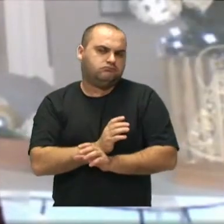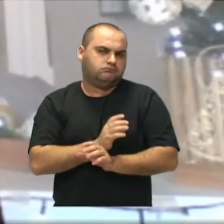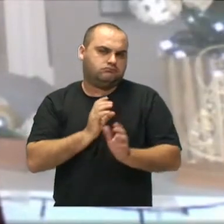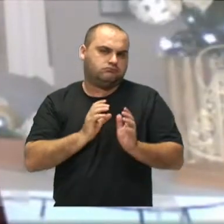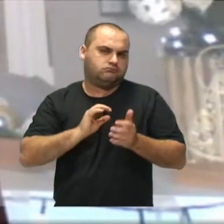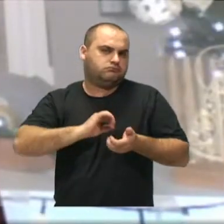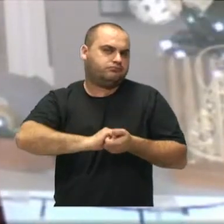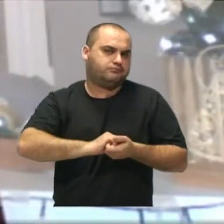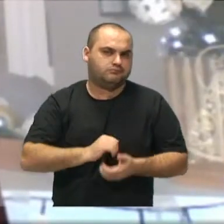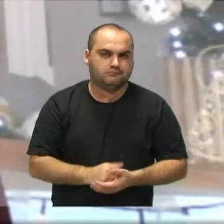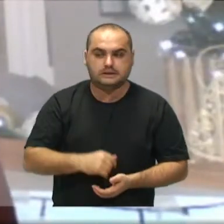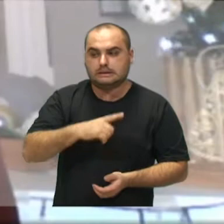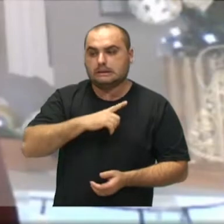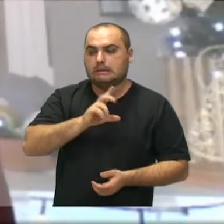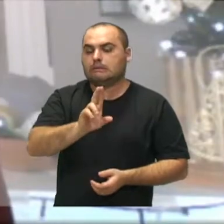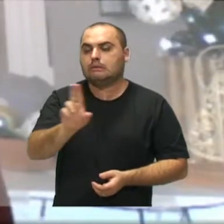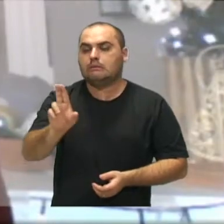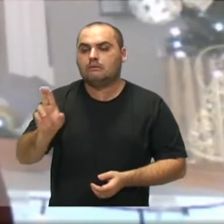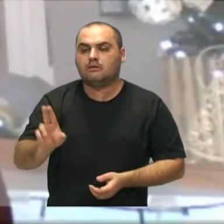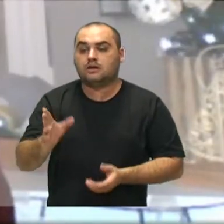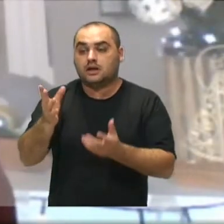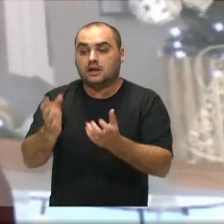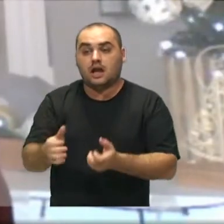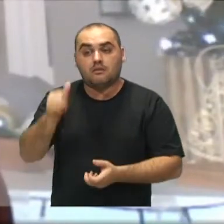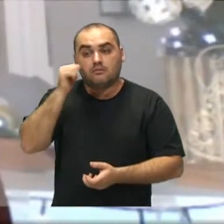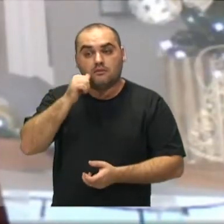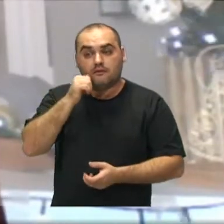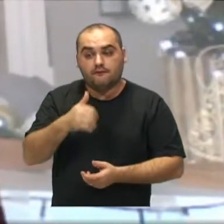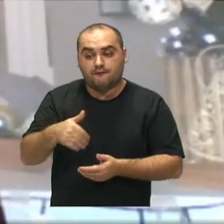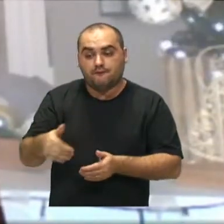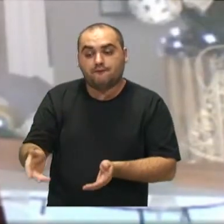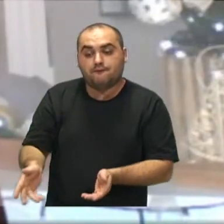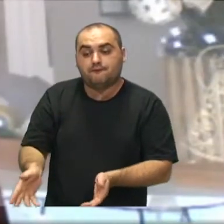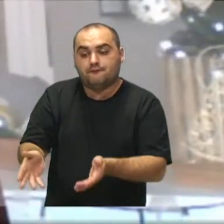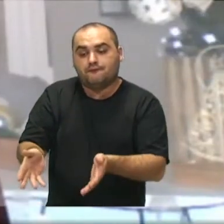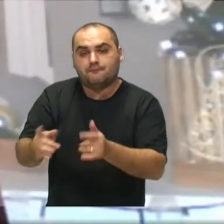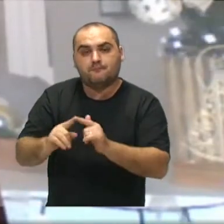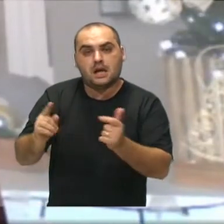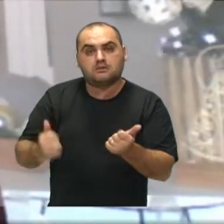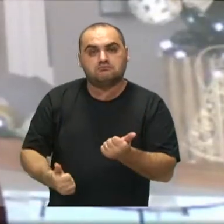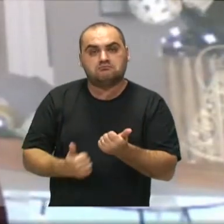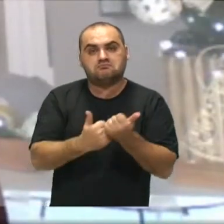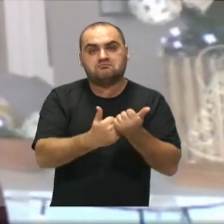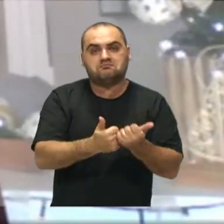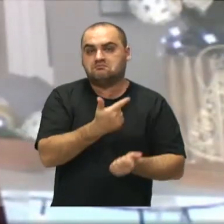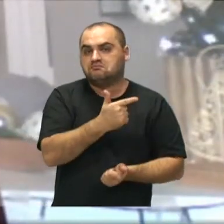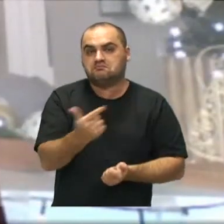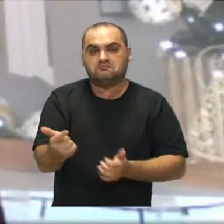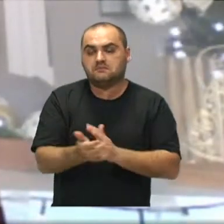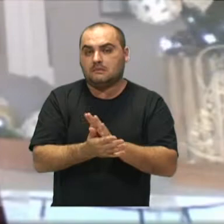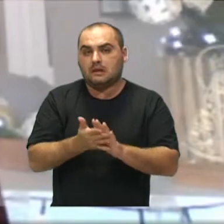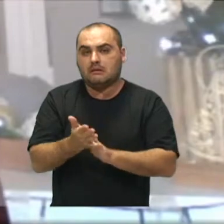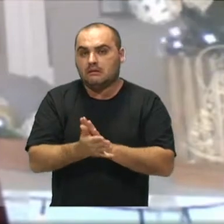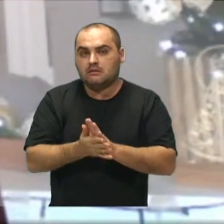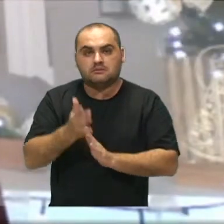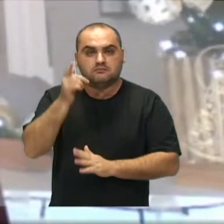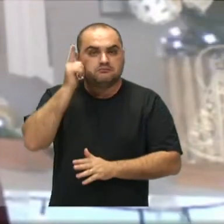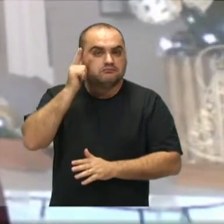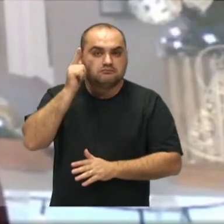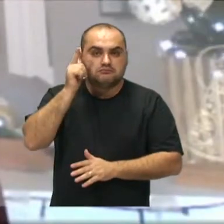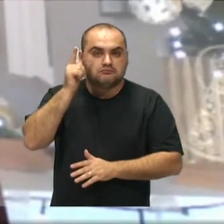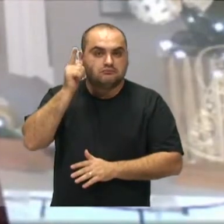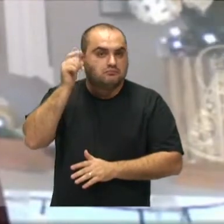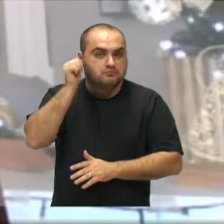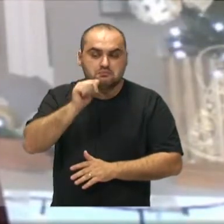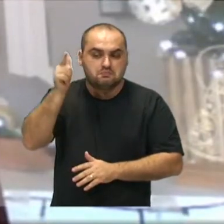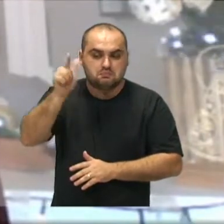ainda tem homens que querem que as mulheres vá, mas não dão um apoio necessário para que se eleja. Eu lamento que